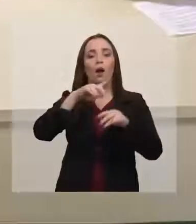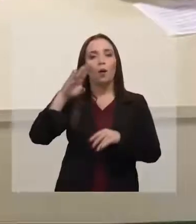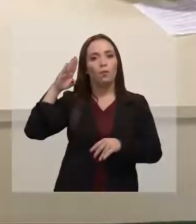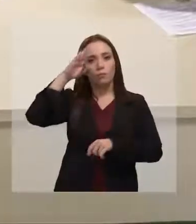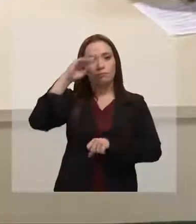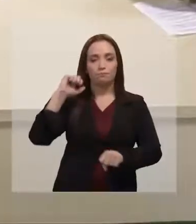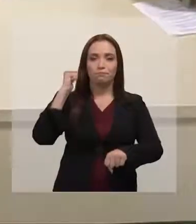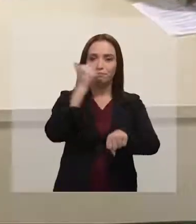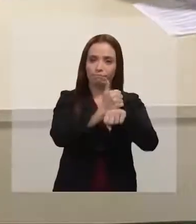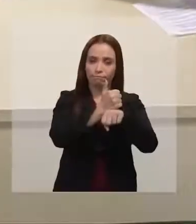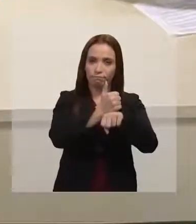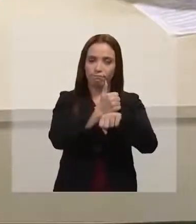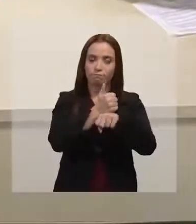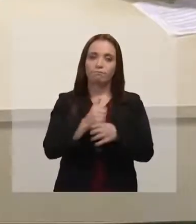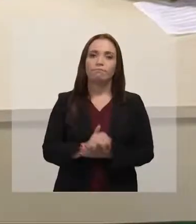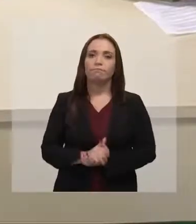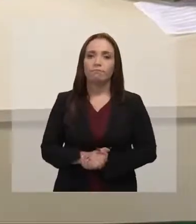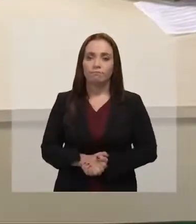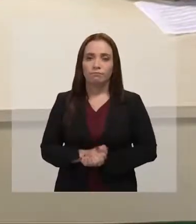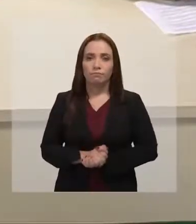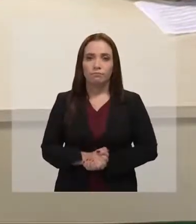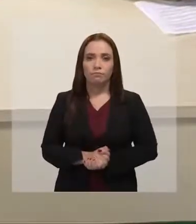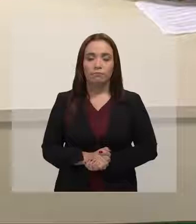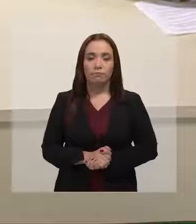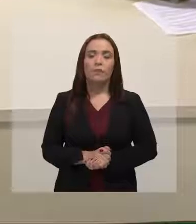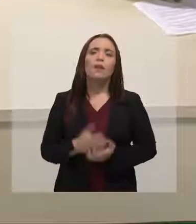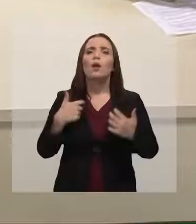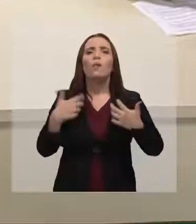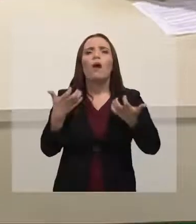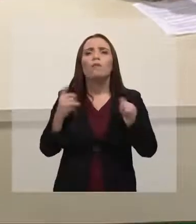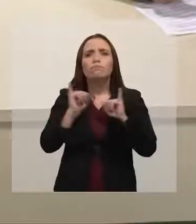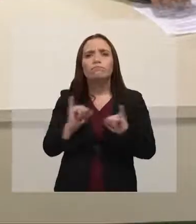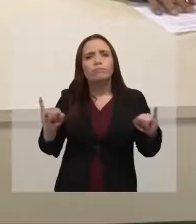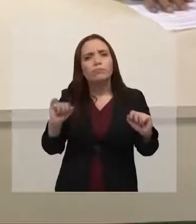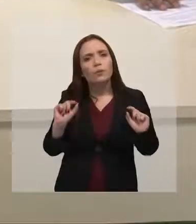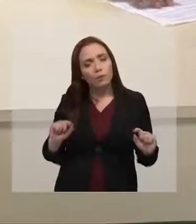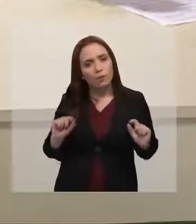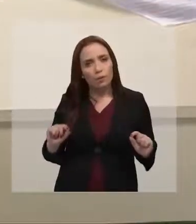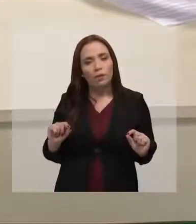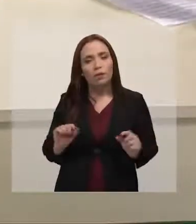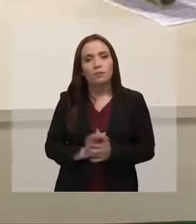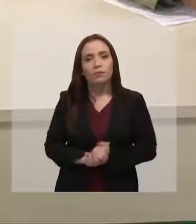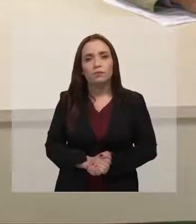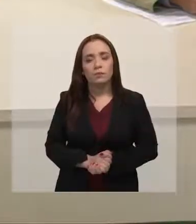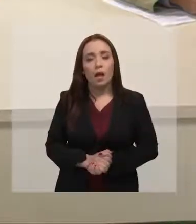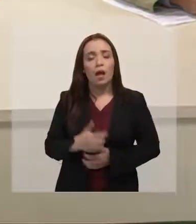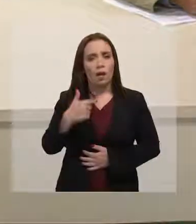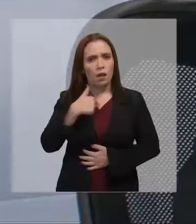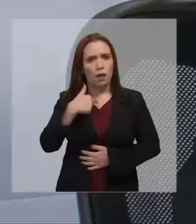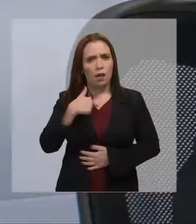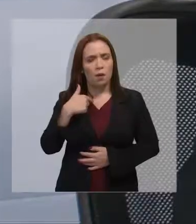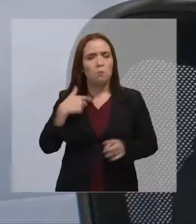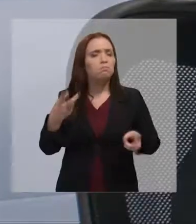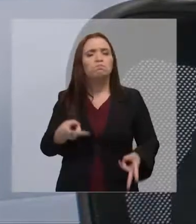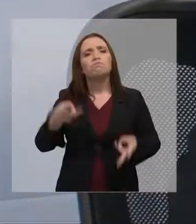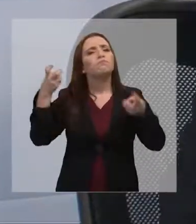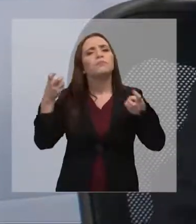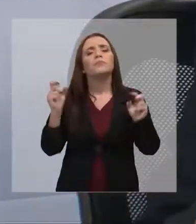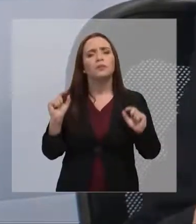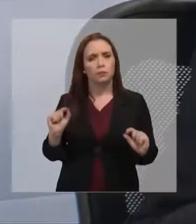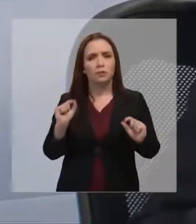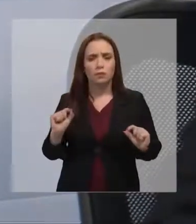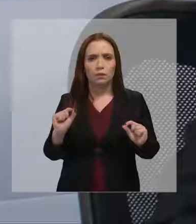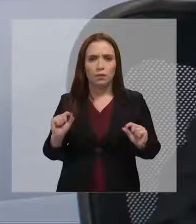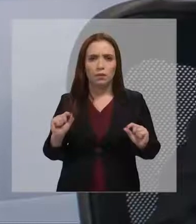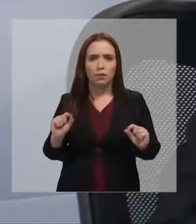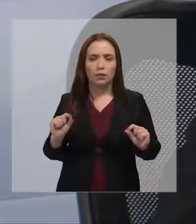do mandato de Jair Messias Bolsonaro. Aonde que eu quero chegar? A impressão que eu tenho é que